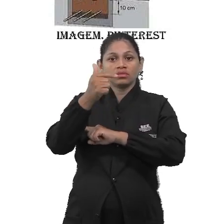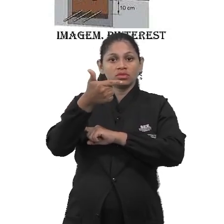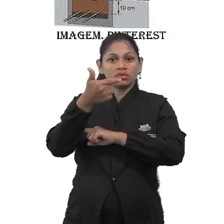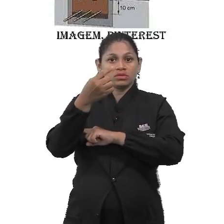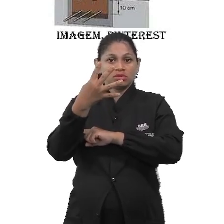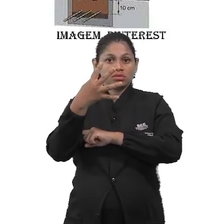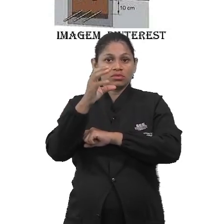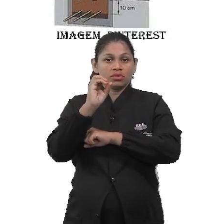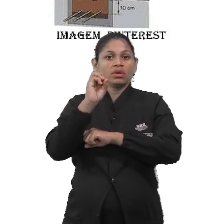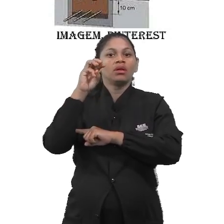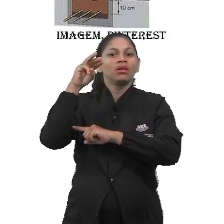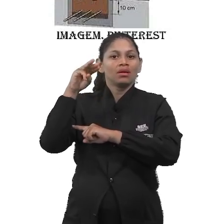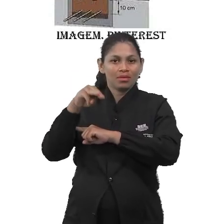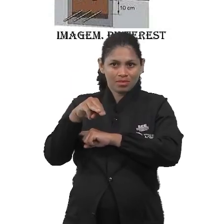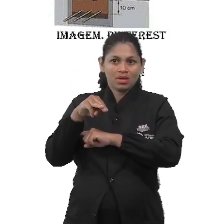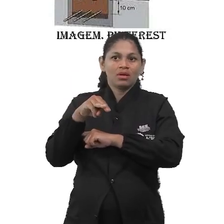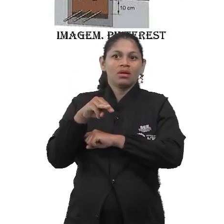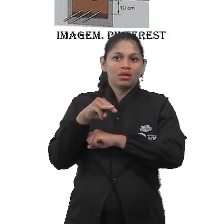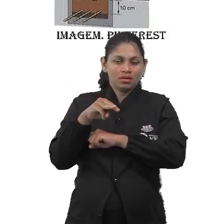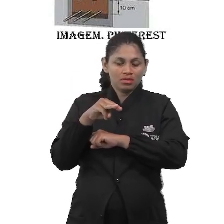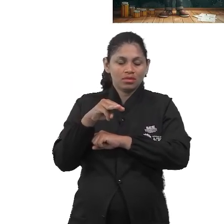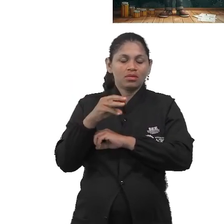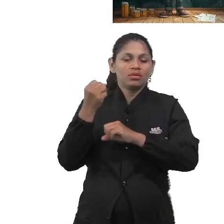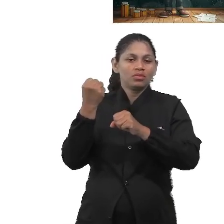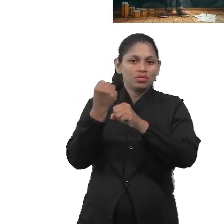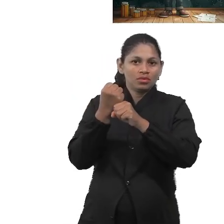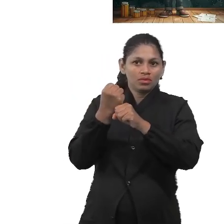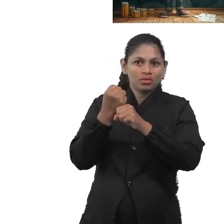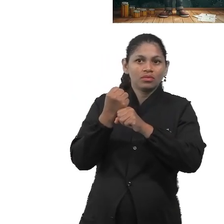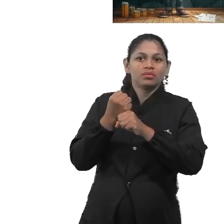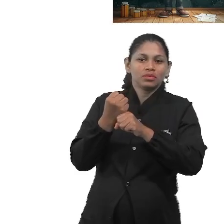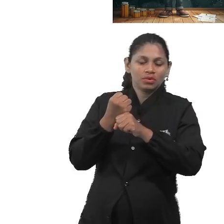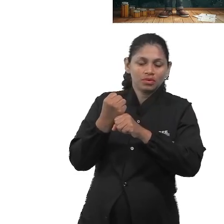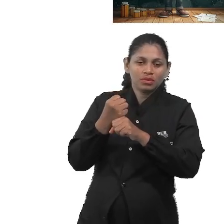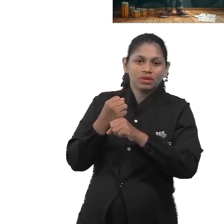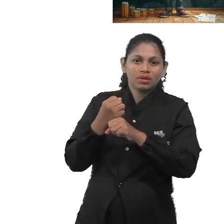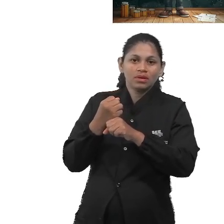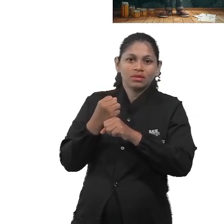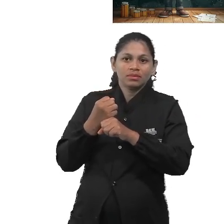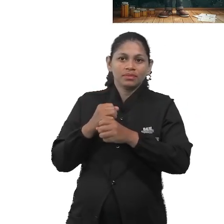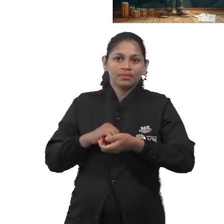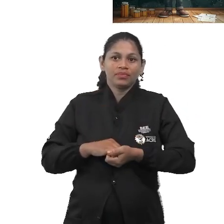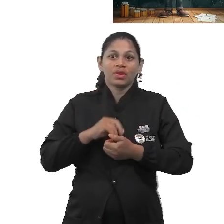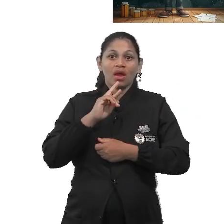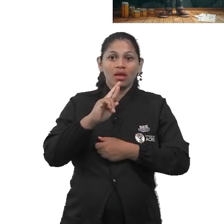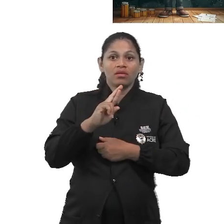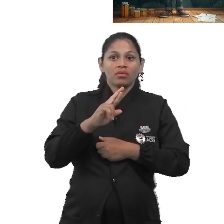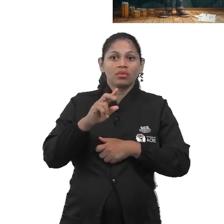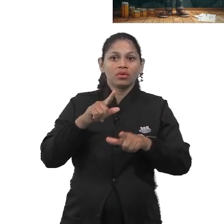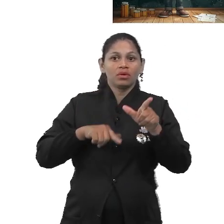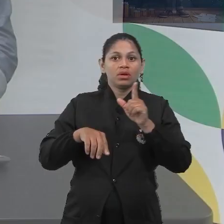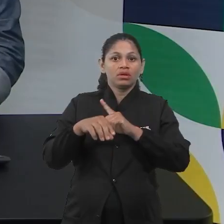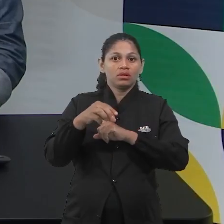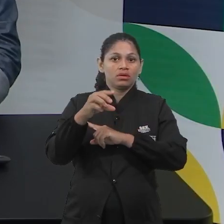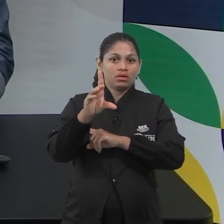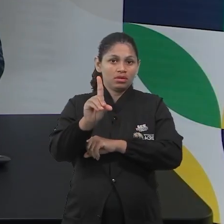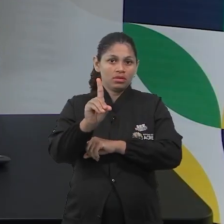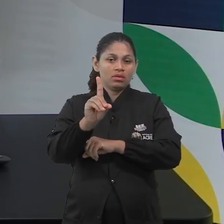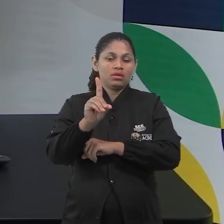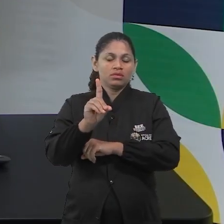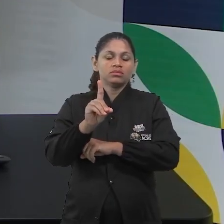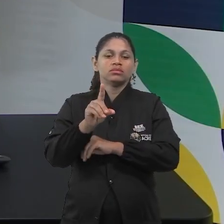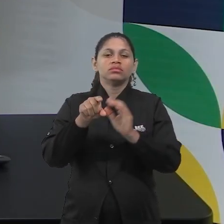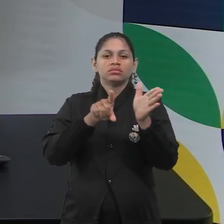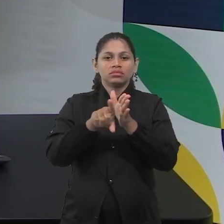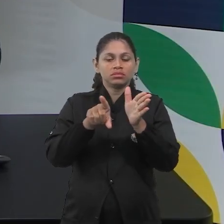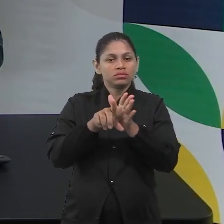quadrados de muro, ok? Isso nos leva ao quê? A resposta letra D. Tudo bem, pessoal? Questão simples,